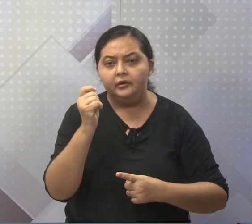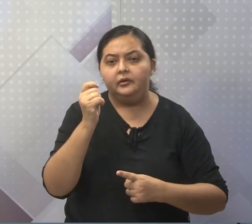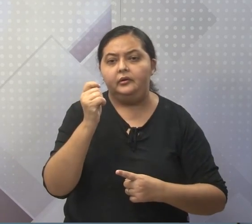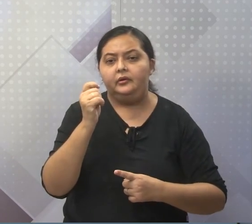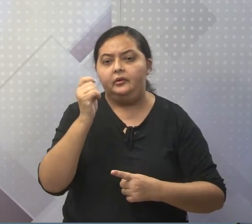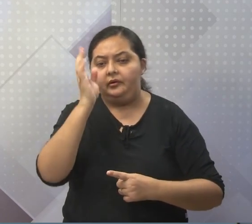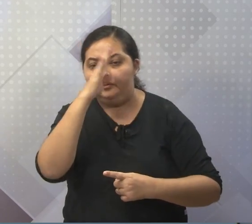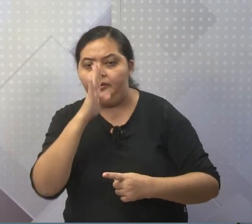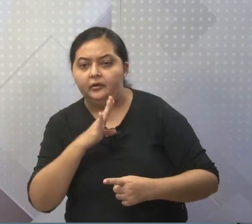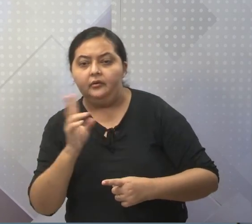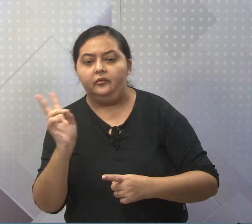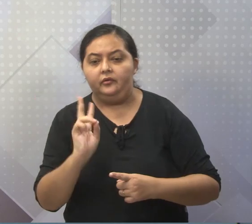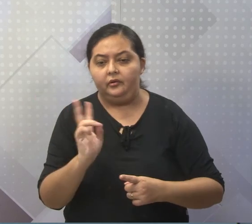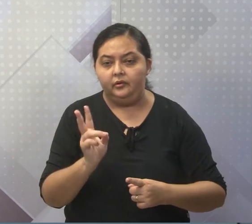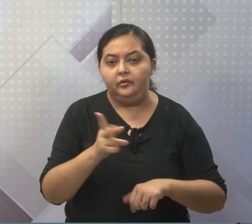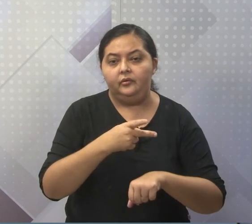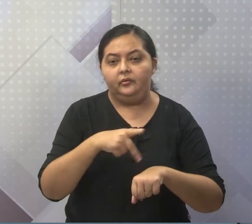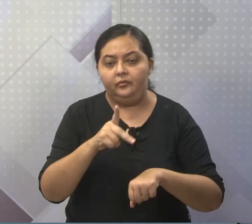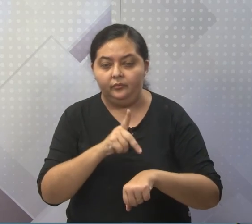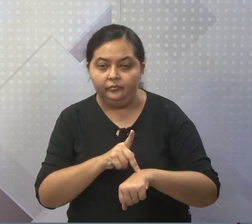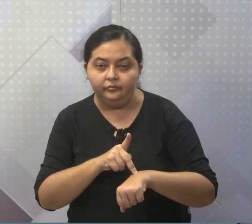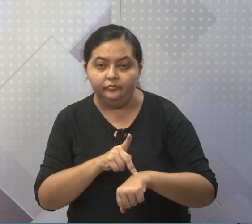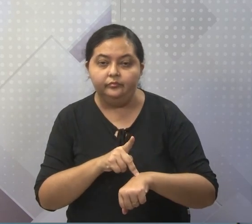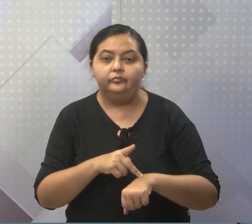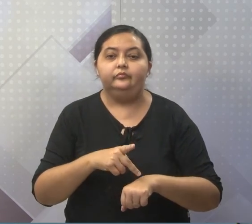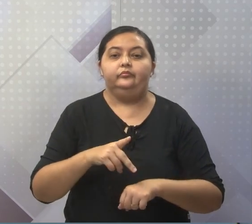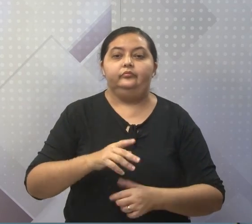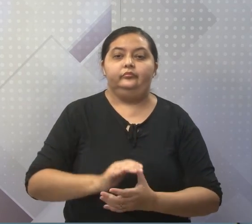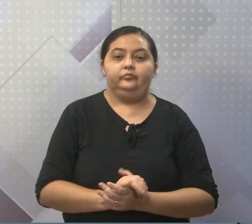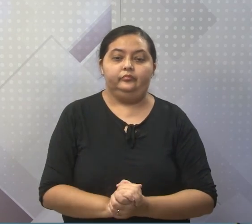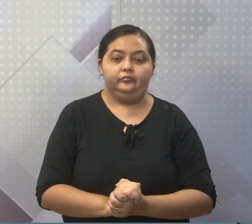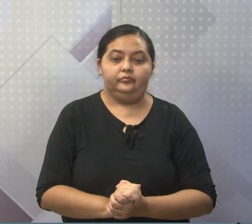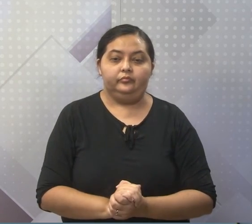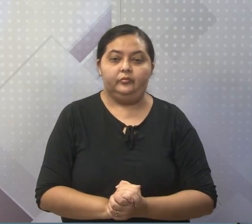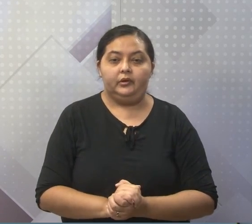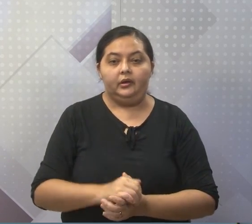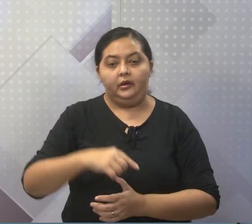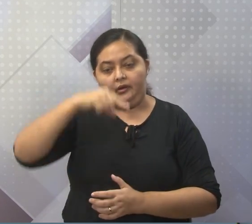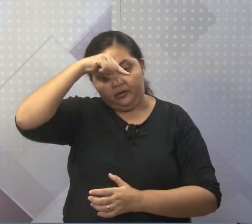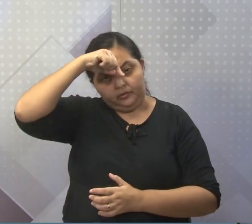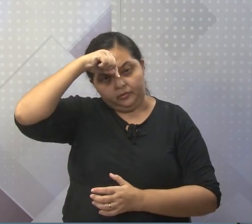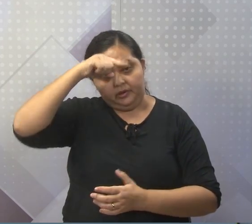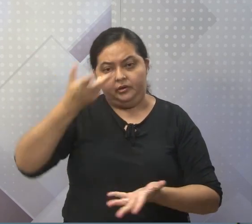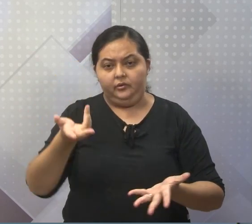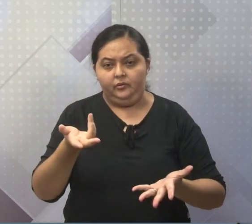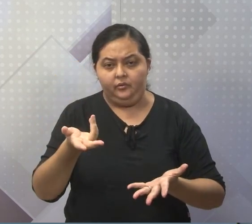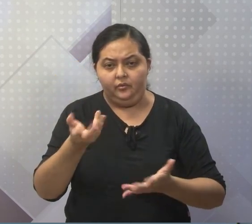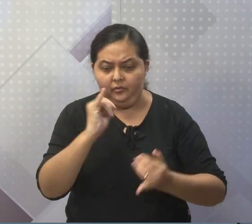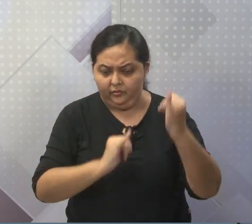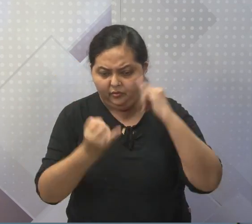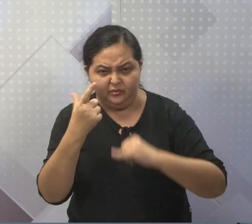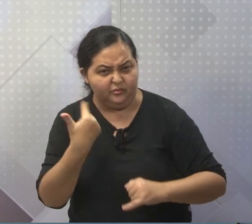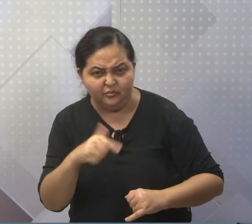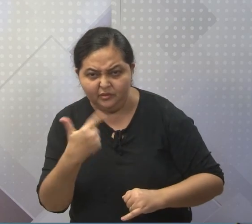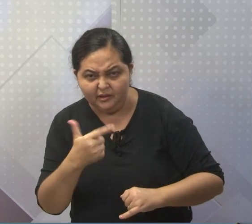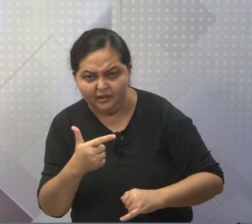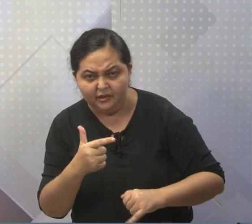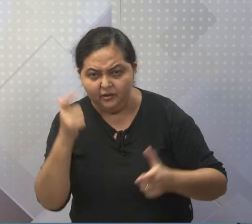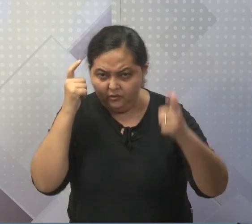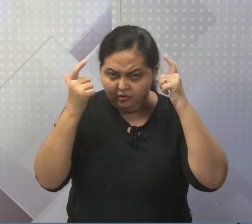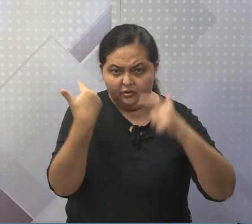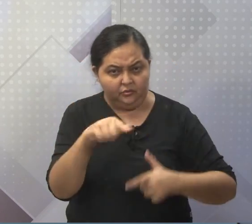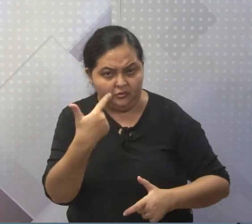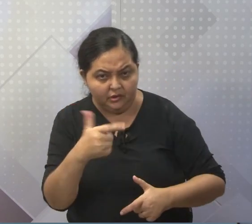Venezuela você pode estar se perguntando Ah para você então quer dizer que no período não tem indústria no Equador não tem indústria no